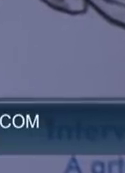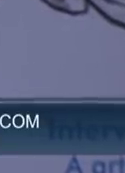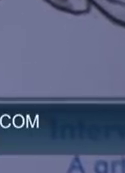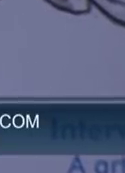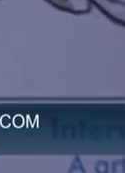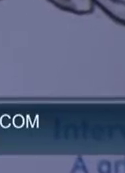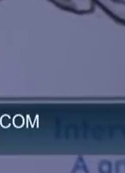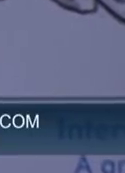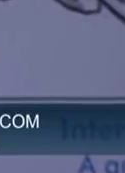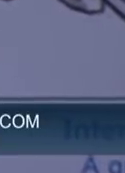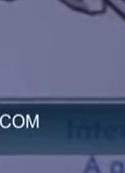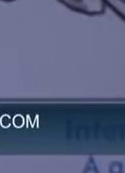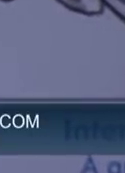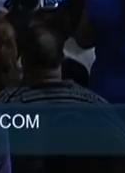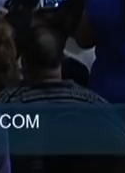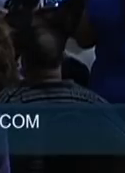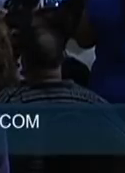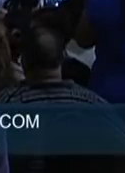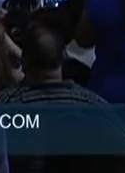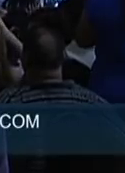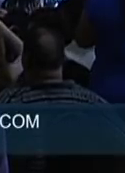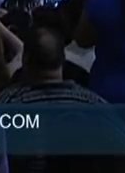E assim elevamos as mãos